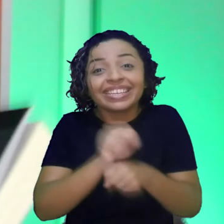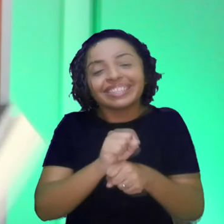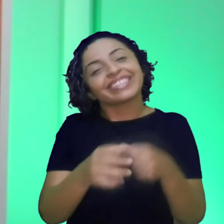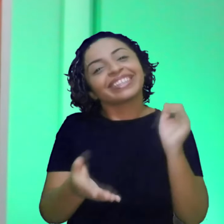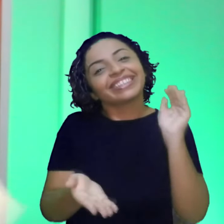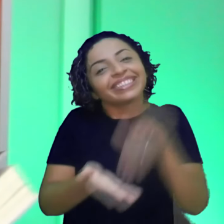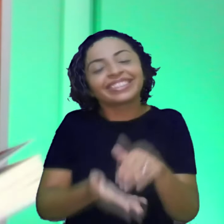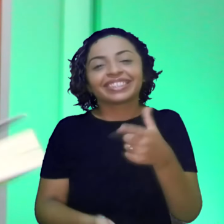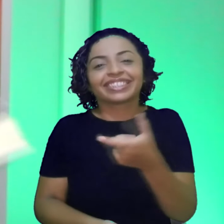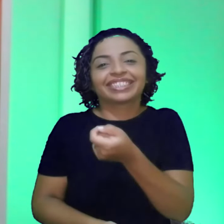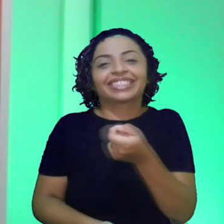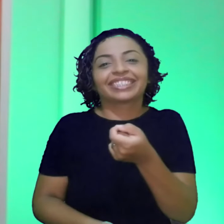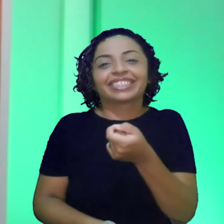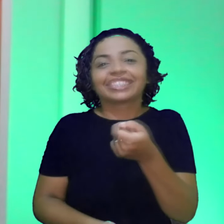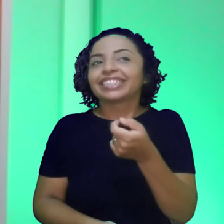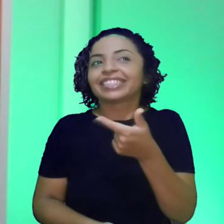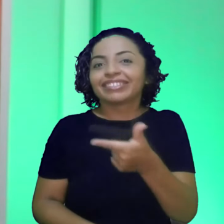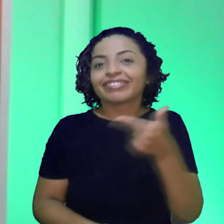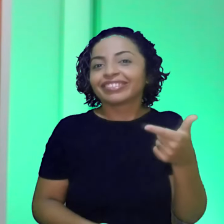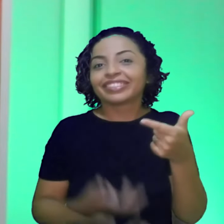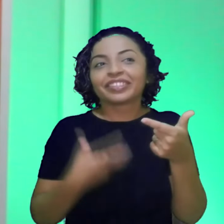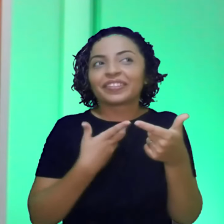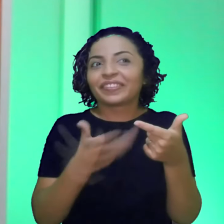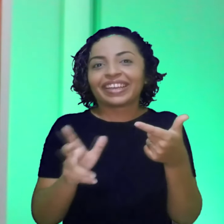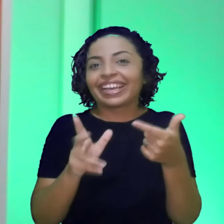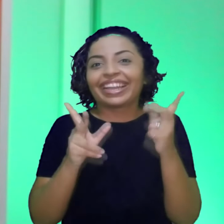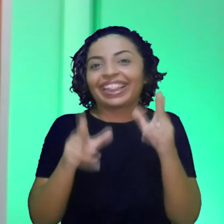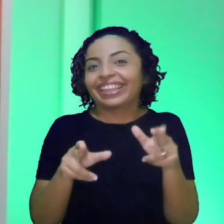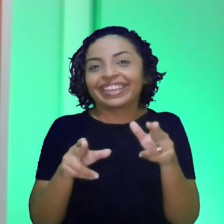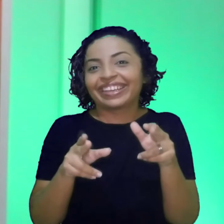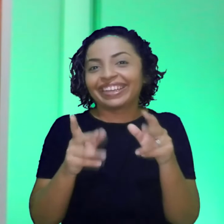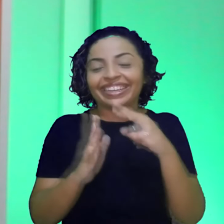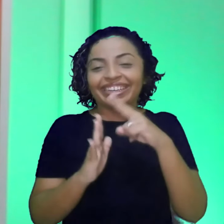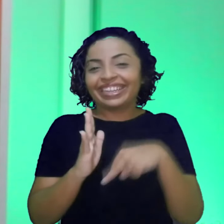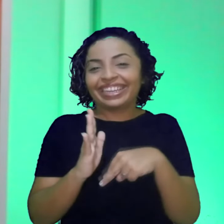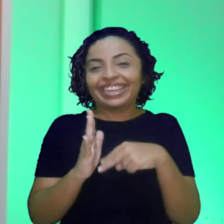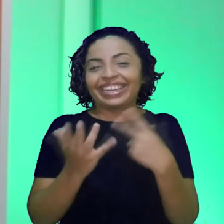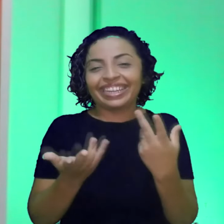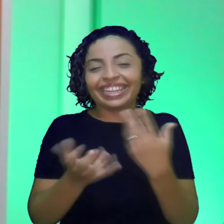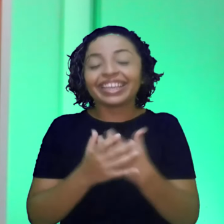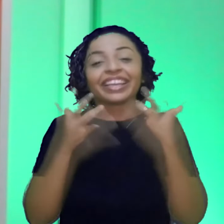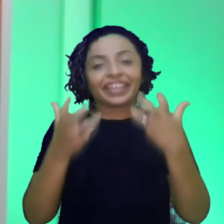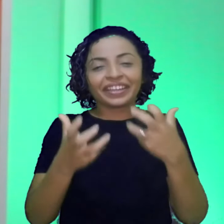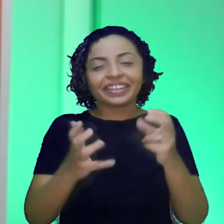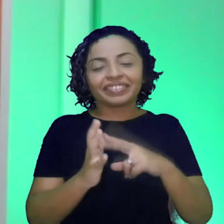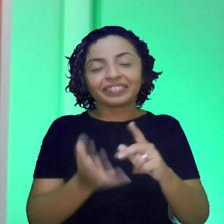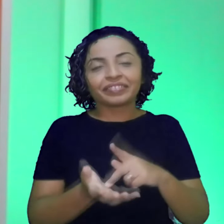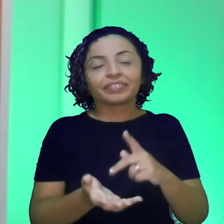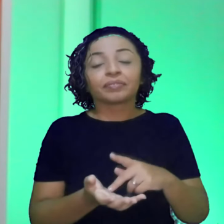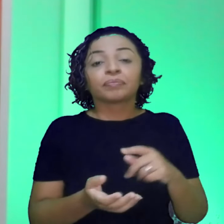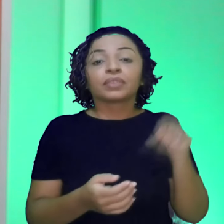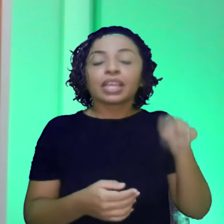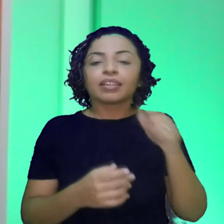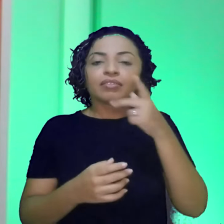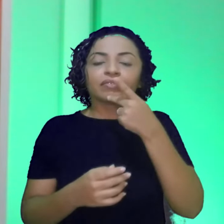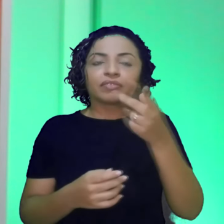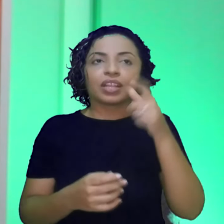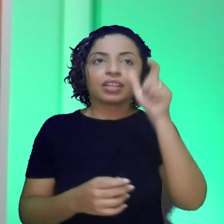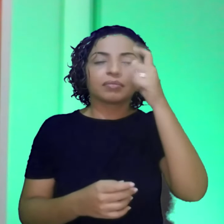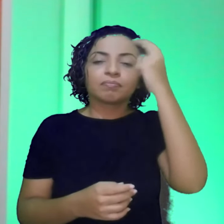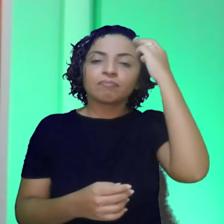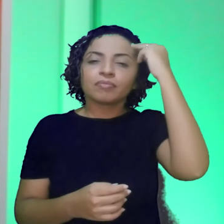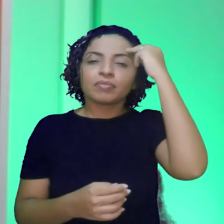espero que no final de 2022 eu não esteja repetindo esse discurso. Neste romance de grande fôlego, Mia Couto se inspira na figura de seu pai e nas